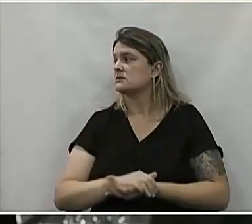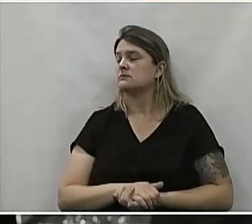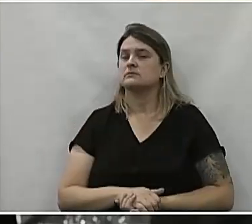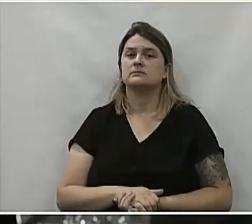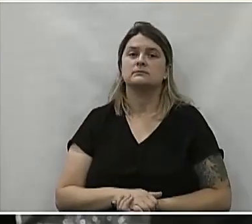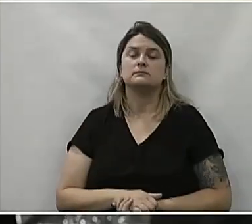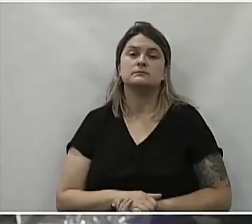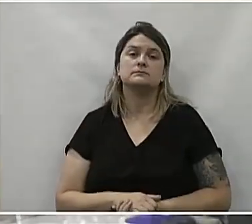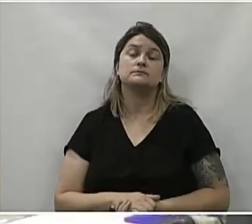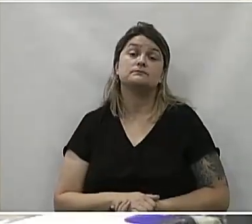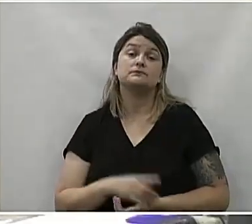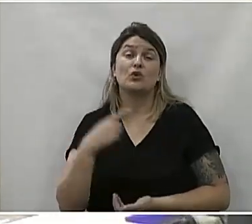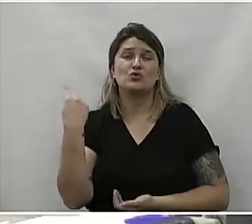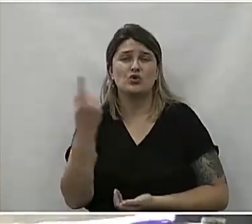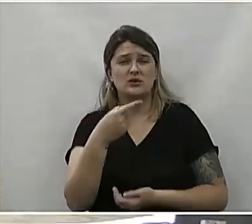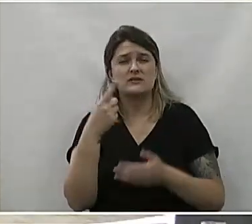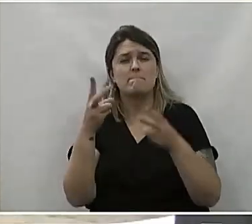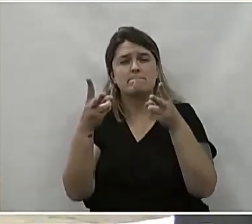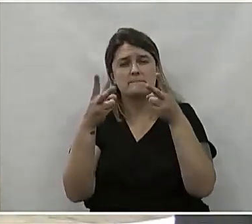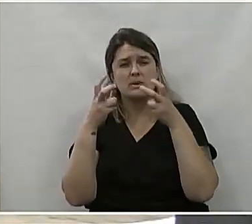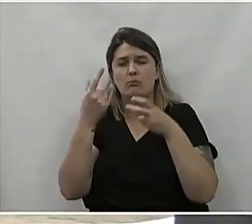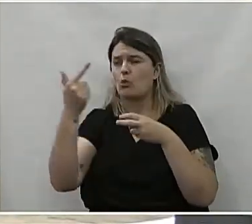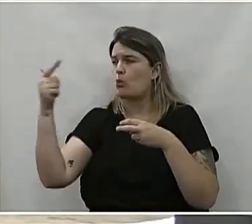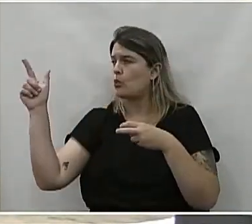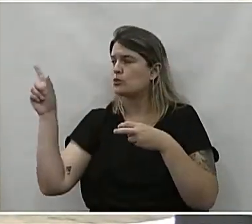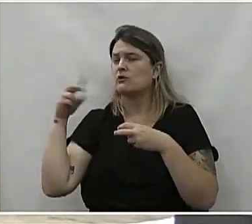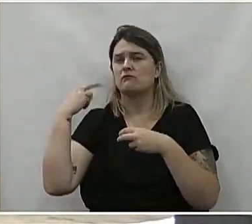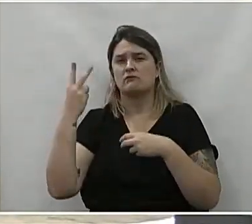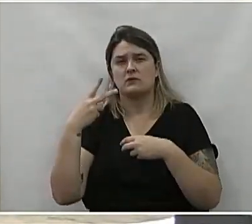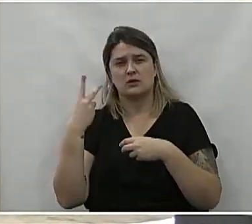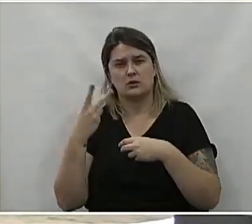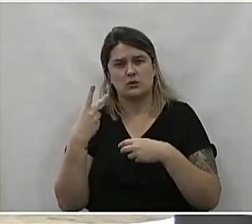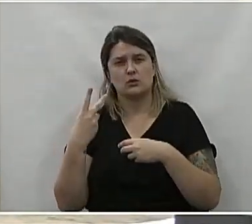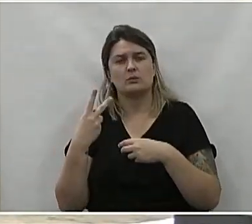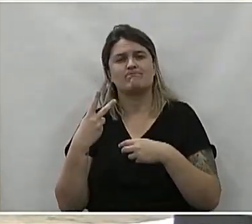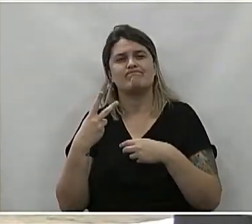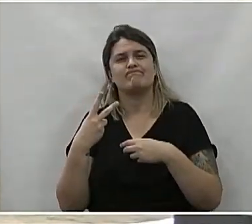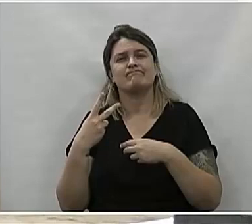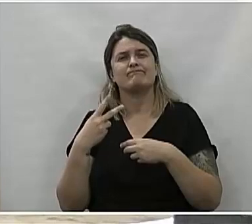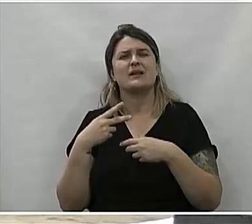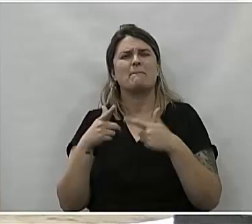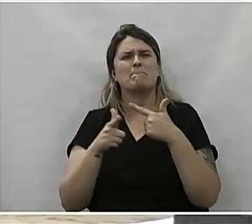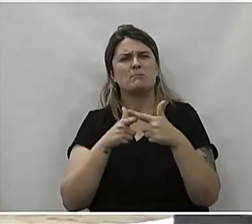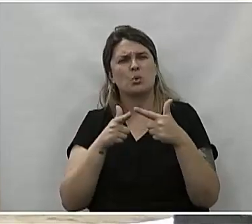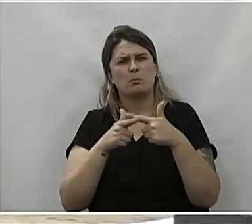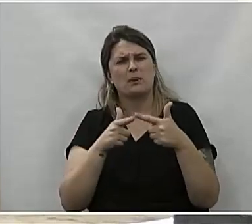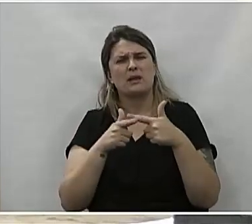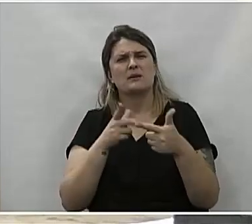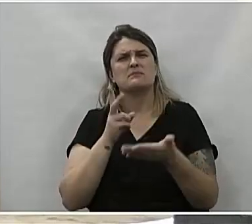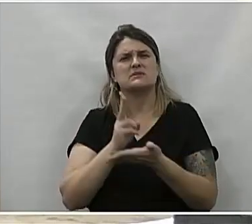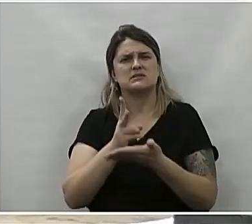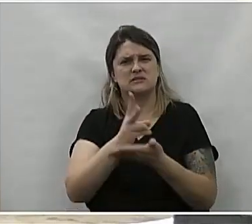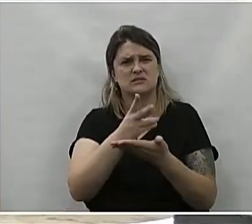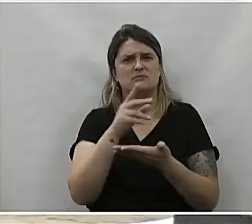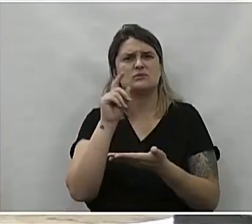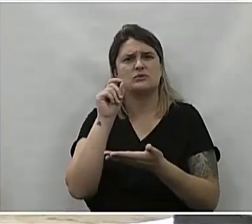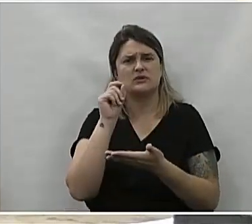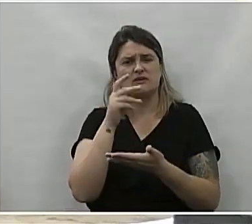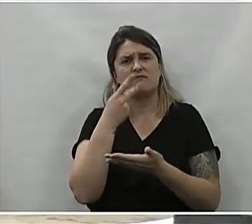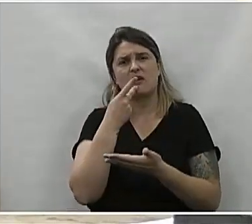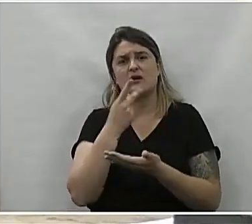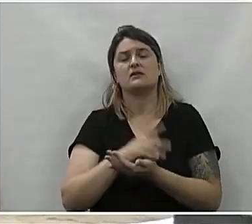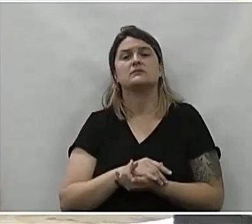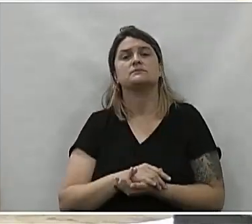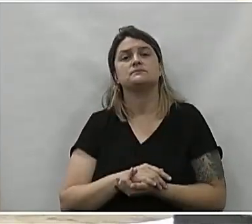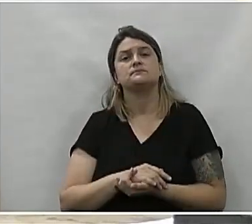A gente vê Vários vereadores Citando problemas Recorrentes Aqui Que nós falamos Nessa